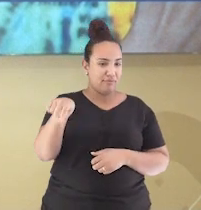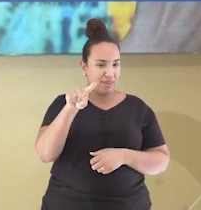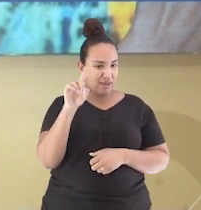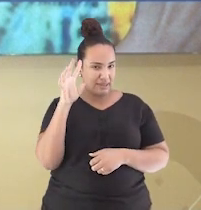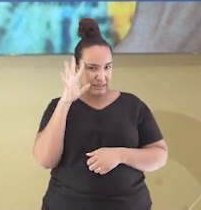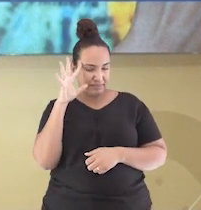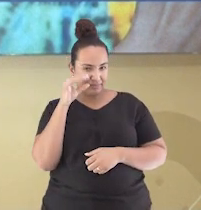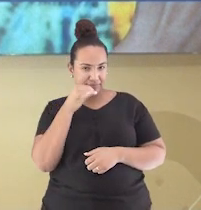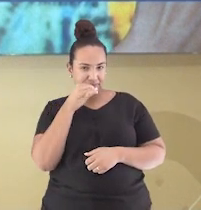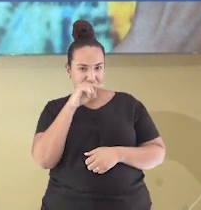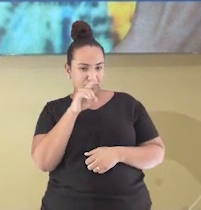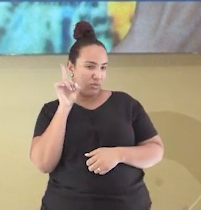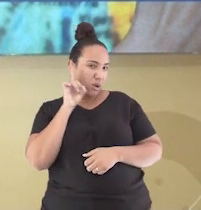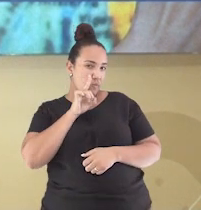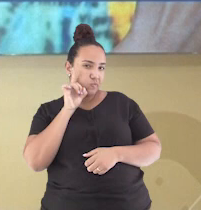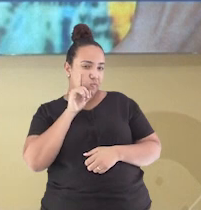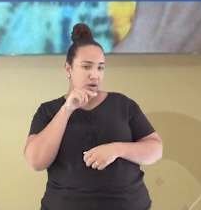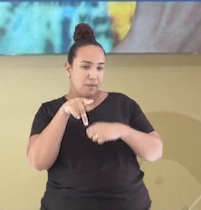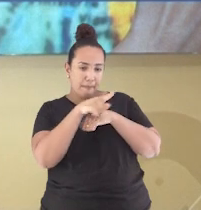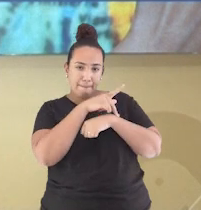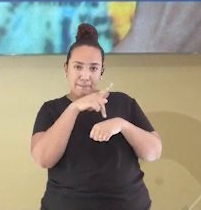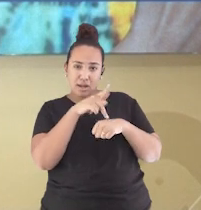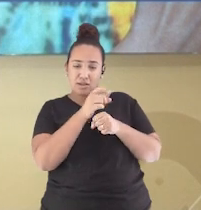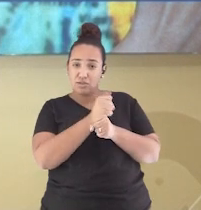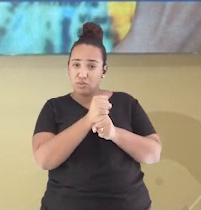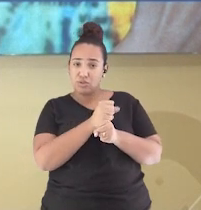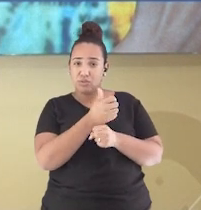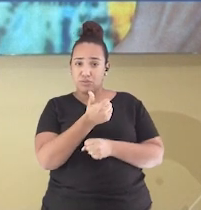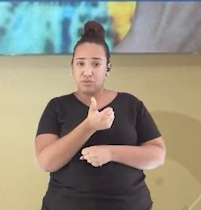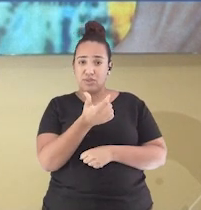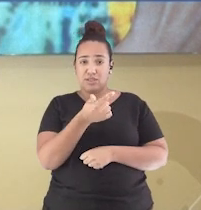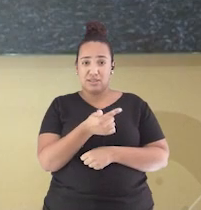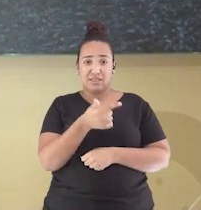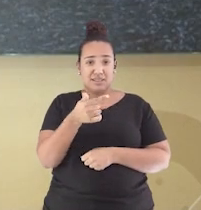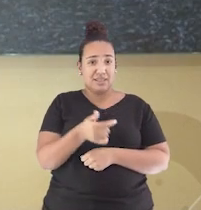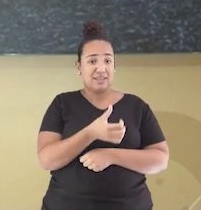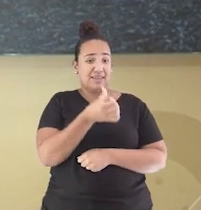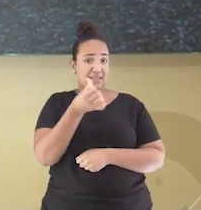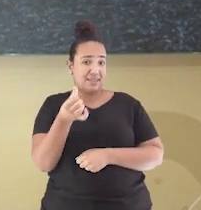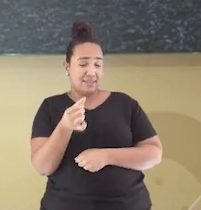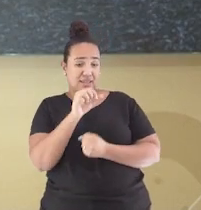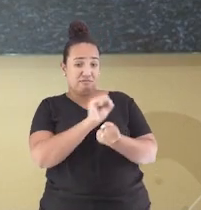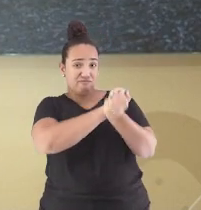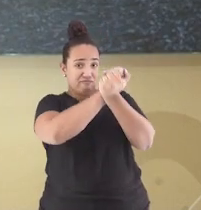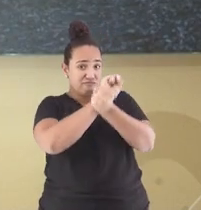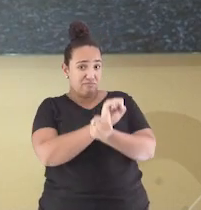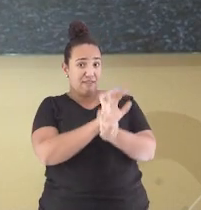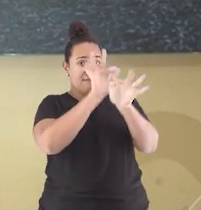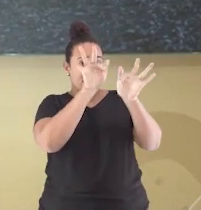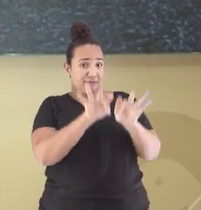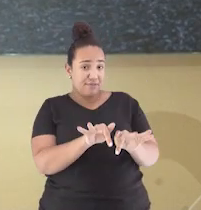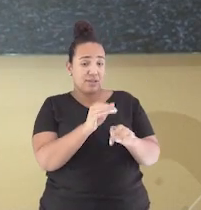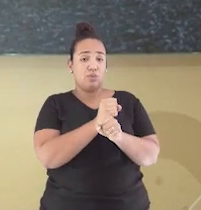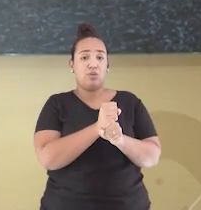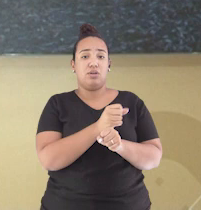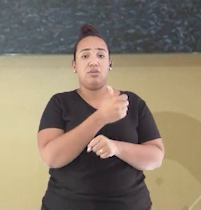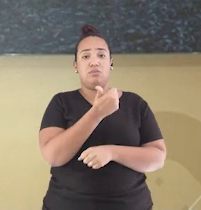acabasse a escravidão. Só para vocês terem ideia, os Estados Unidos se tornaram um país